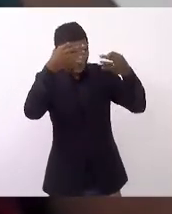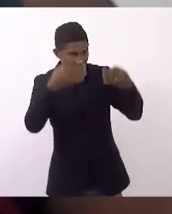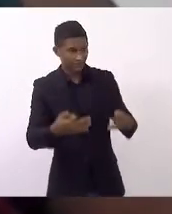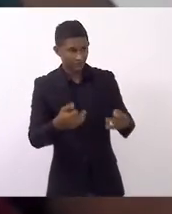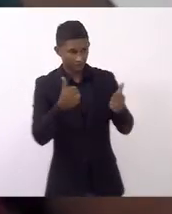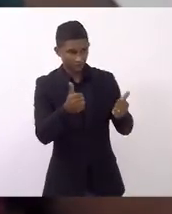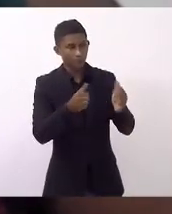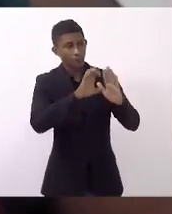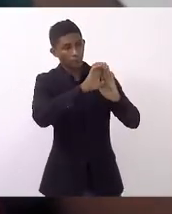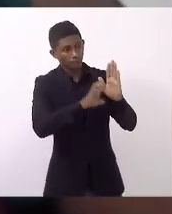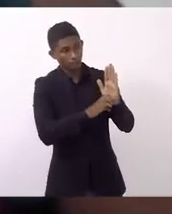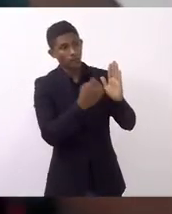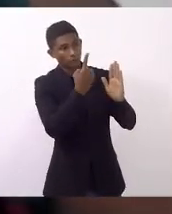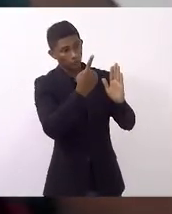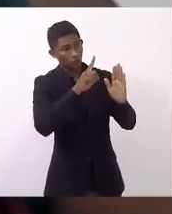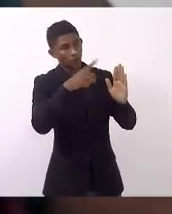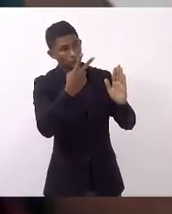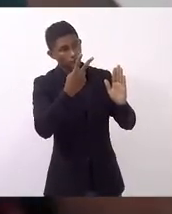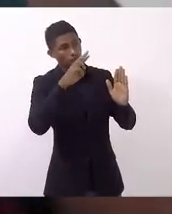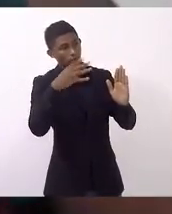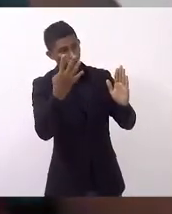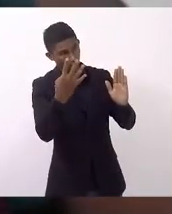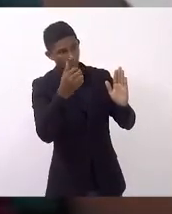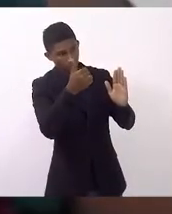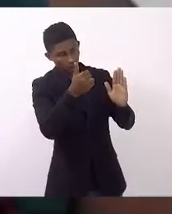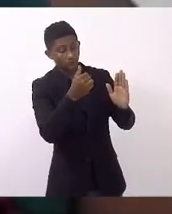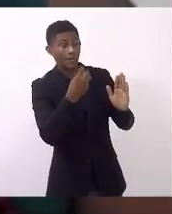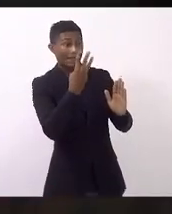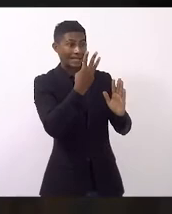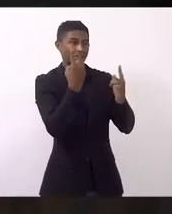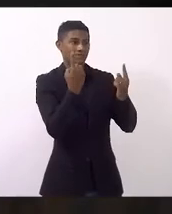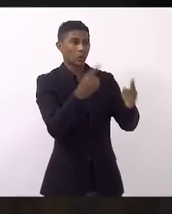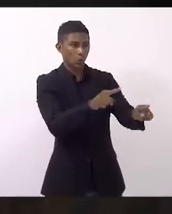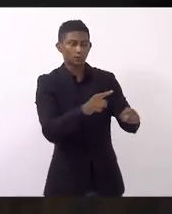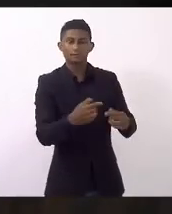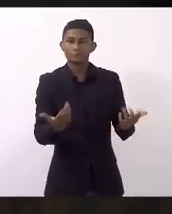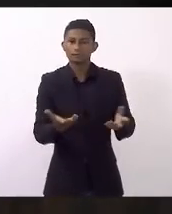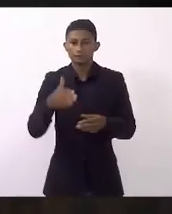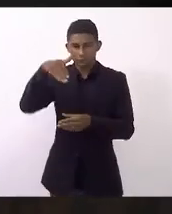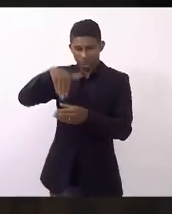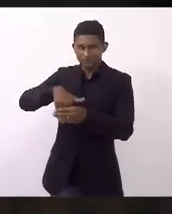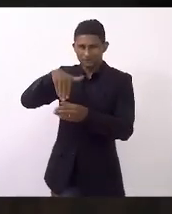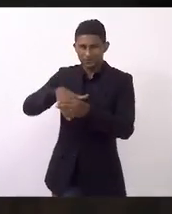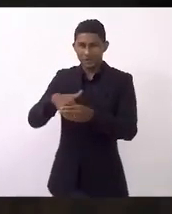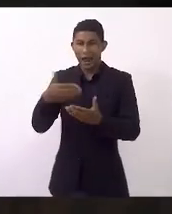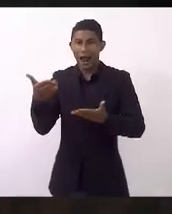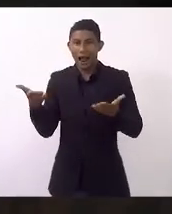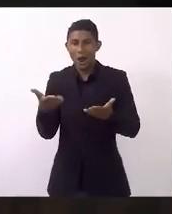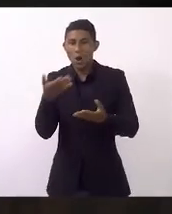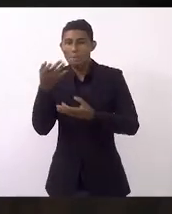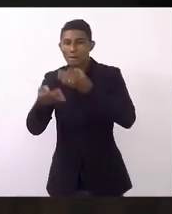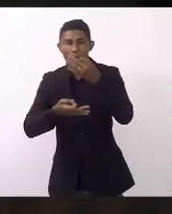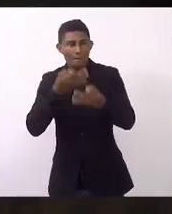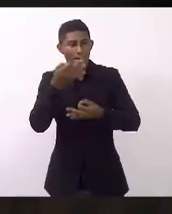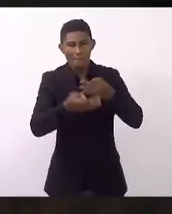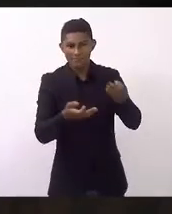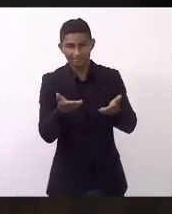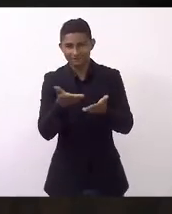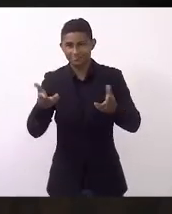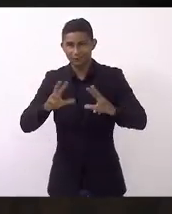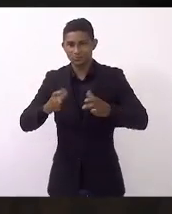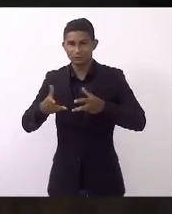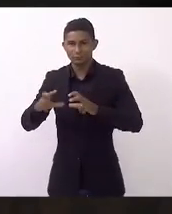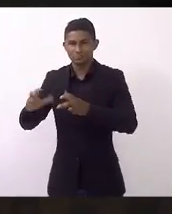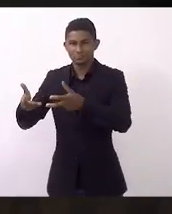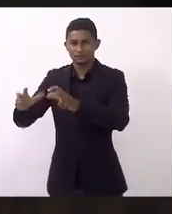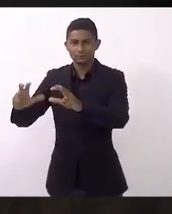Favorável às emendas 1, 2 e 4 e contrário à emenda 3. Muito obrigado. Então, em votação, parecer da Comissão de Emendas...